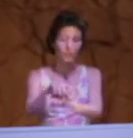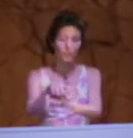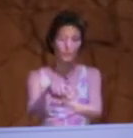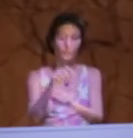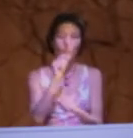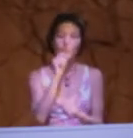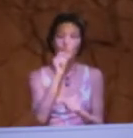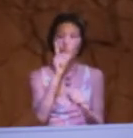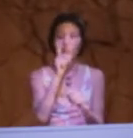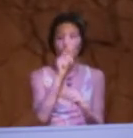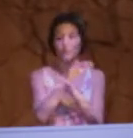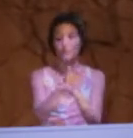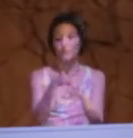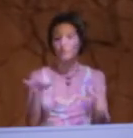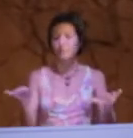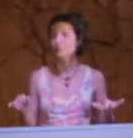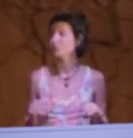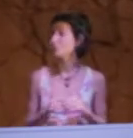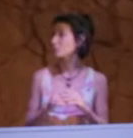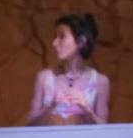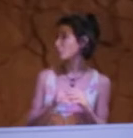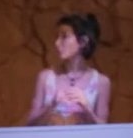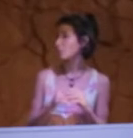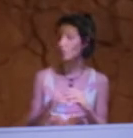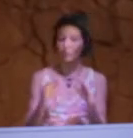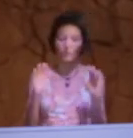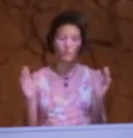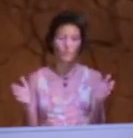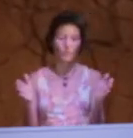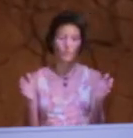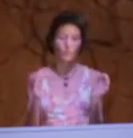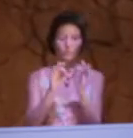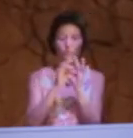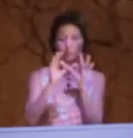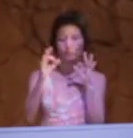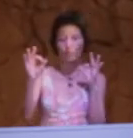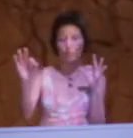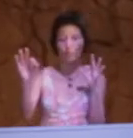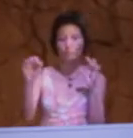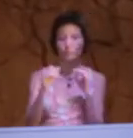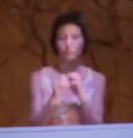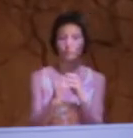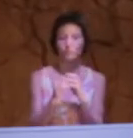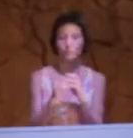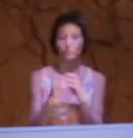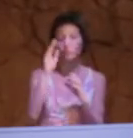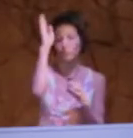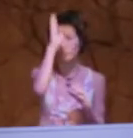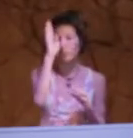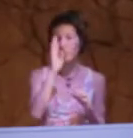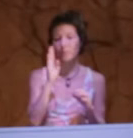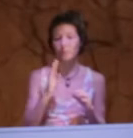com a minha amiga que hoje está em Rondônia, né, mas nasceu em Roraima, Macuxi. Então, para mim é diferente. Eu nasci